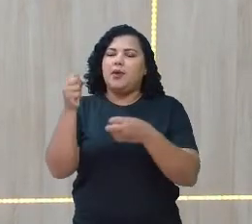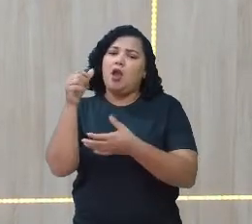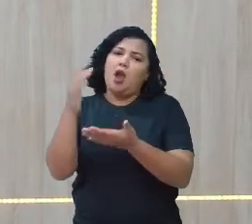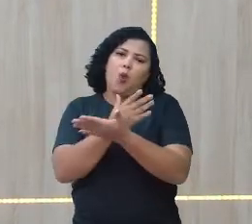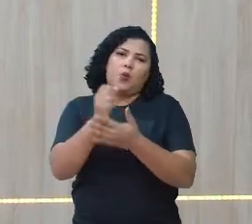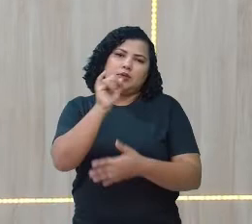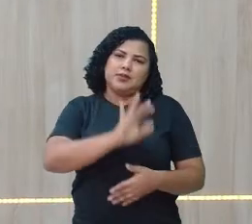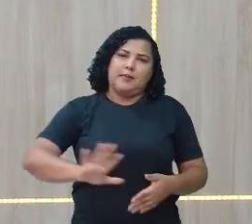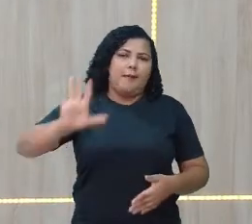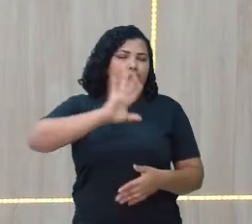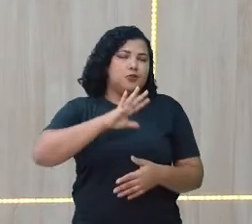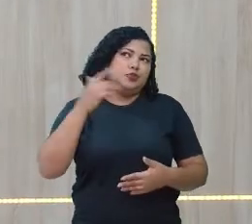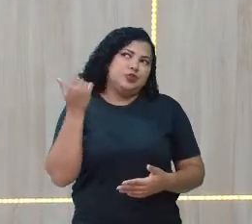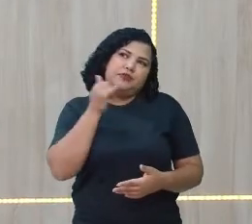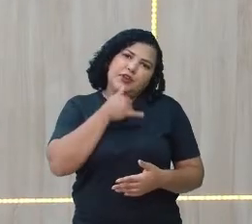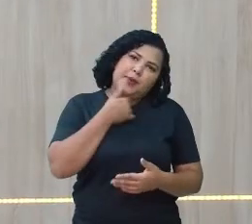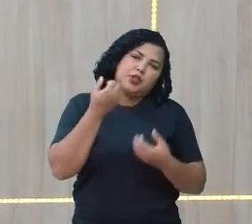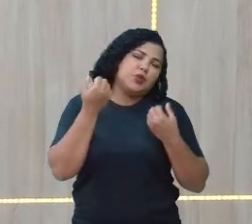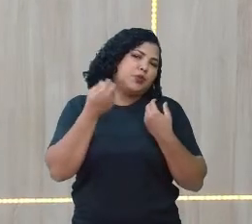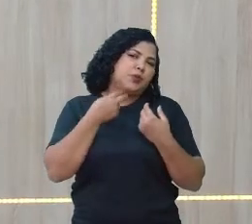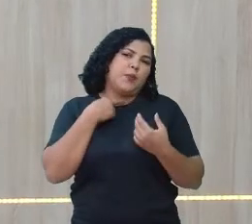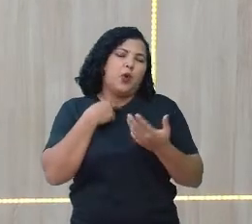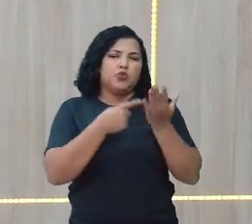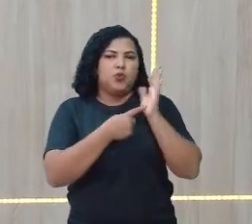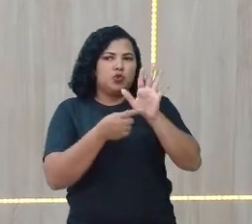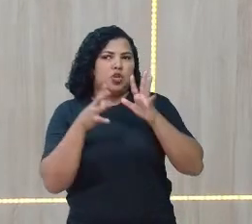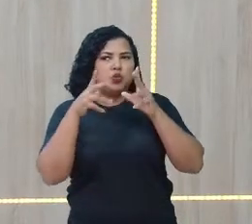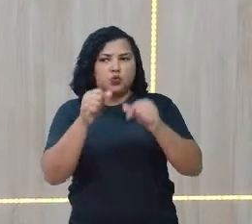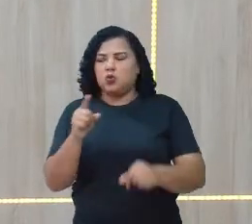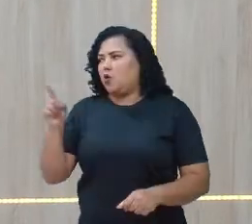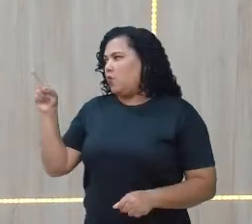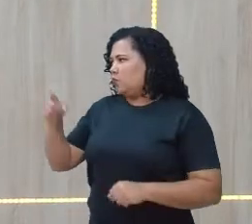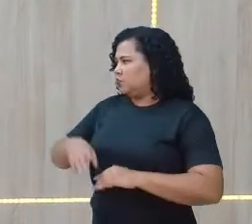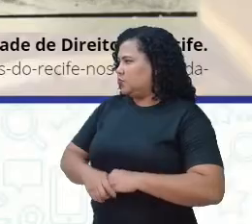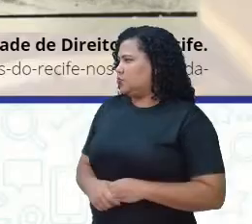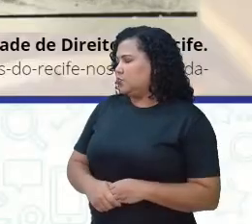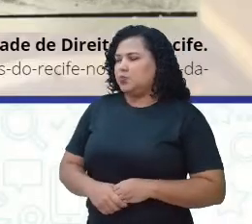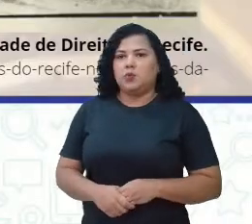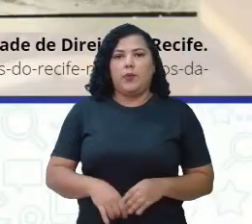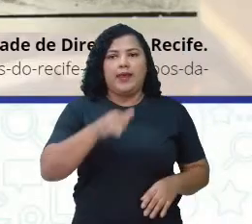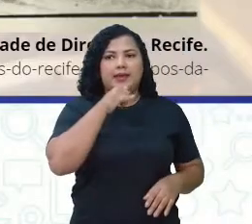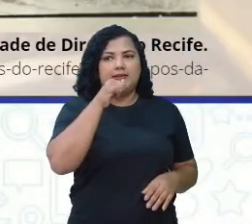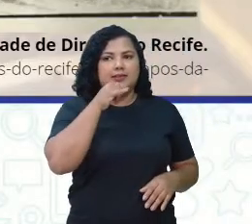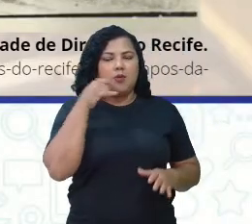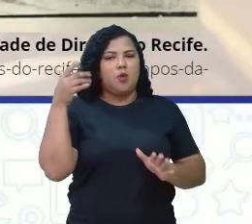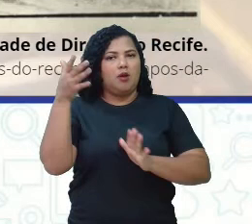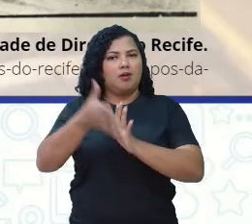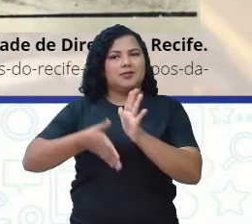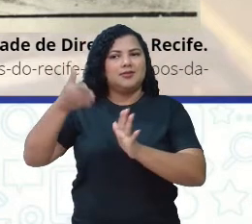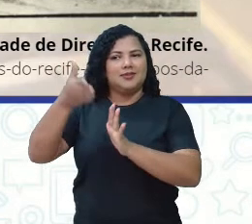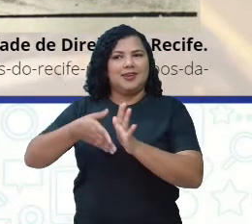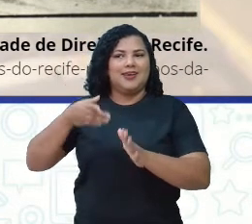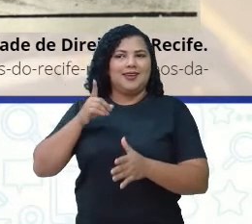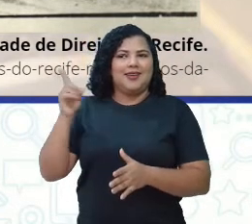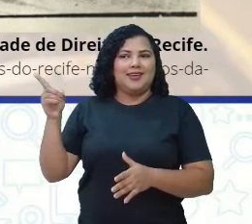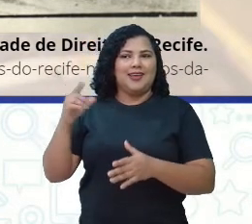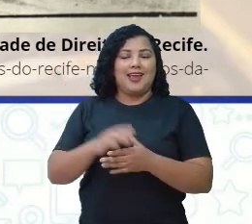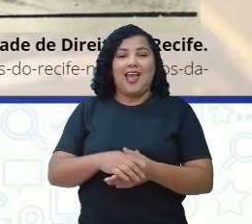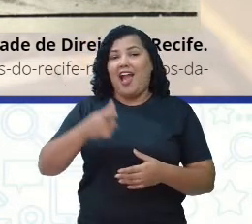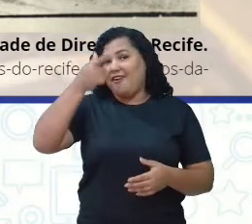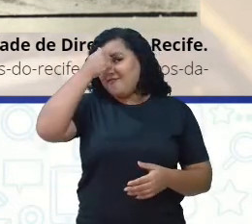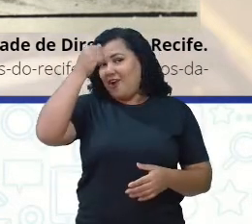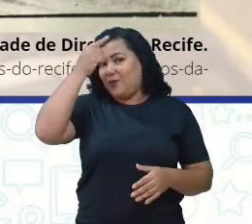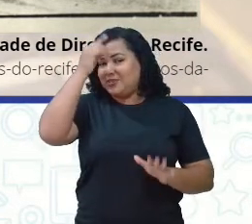não pode trazer todas as imagens para cá, tá bom? Mas esse é um exemplo, a gente tem aqui o Machambomba passando em frente à Faculdade